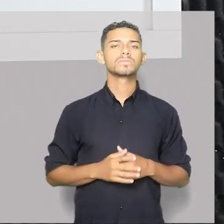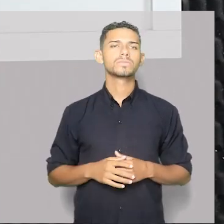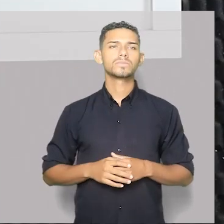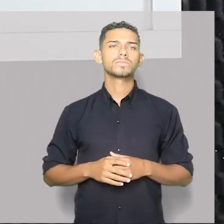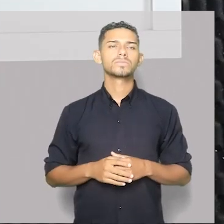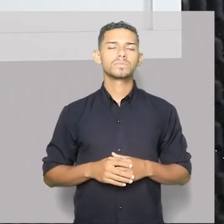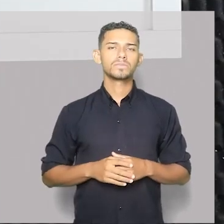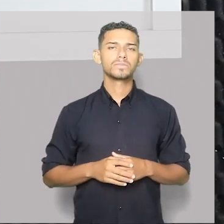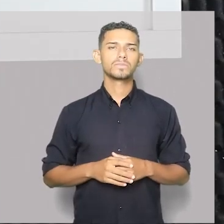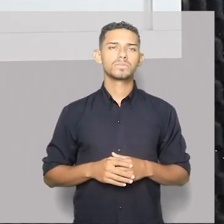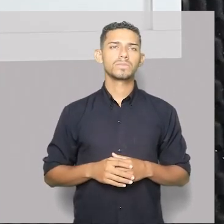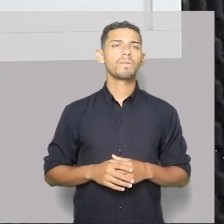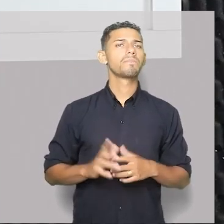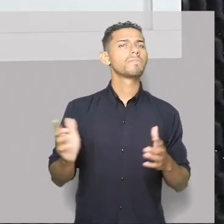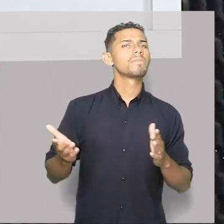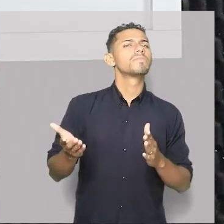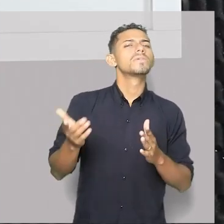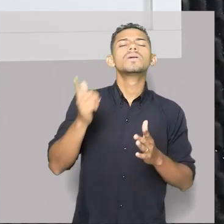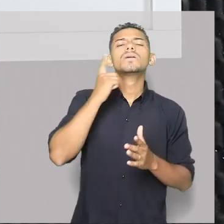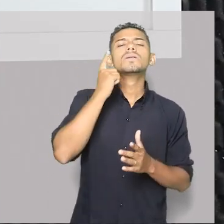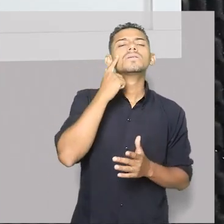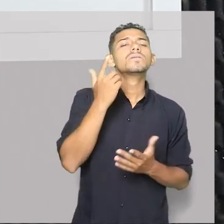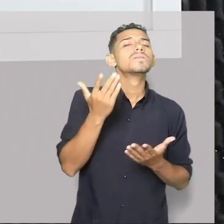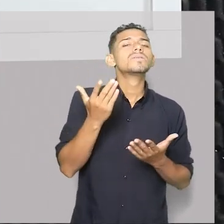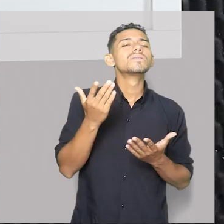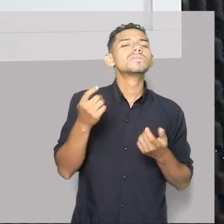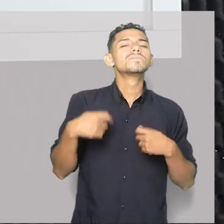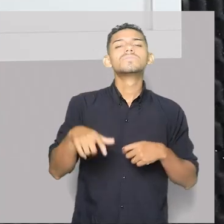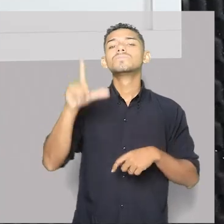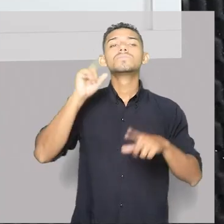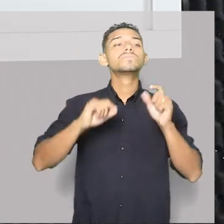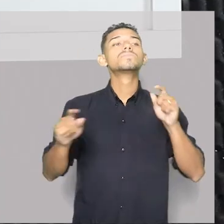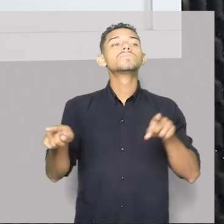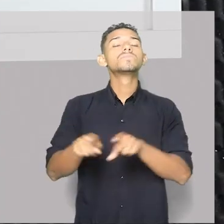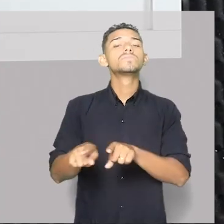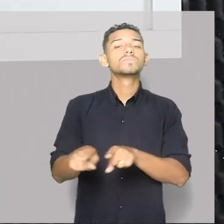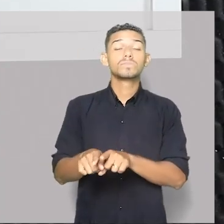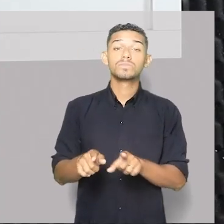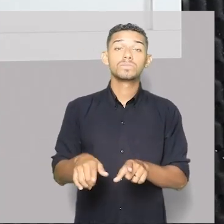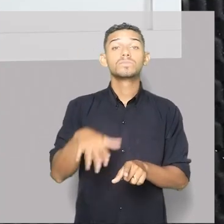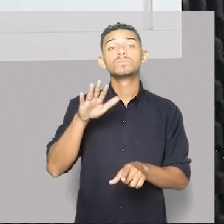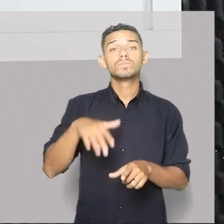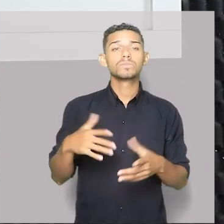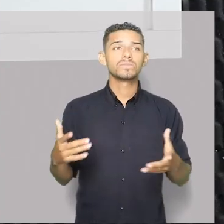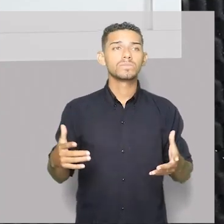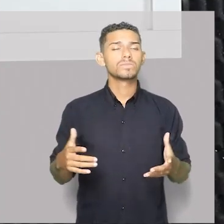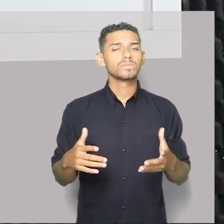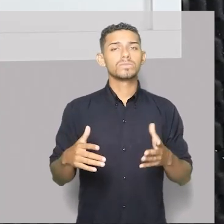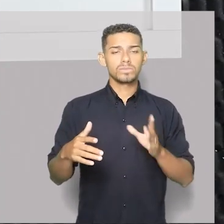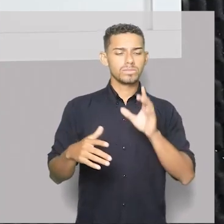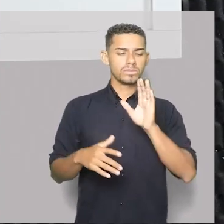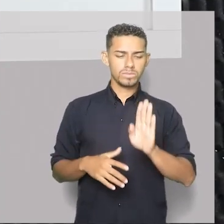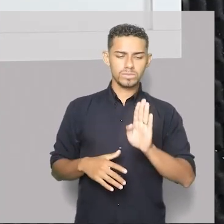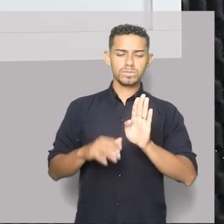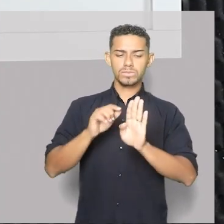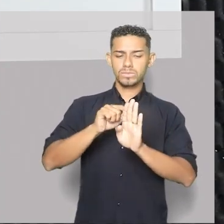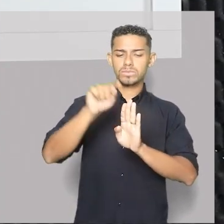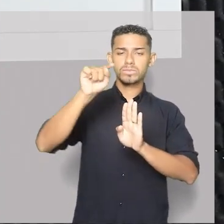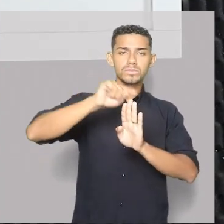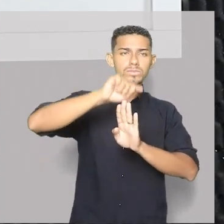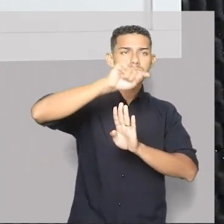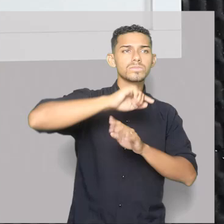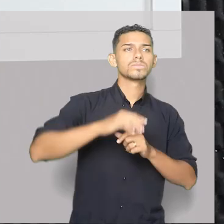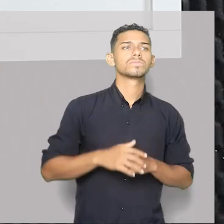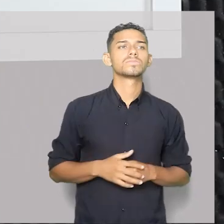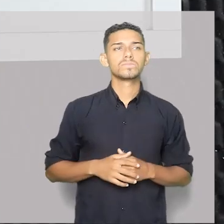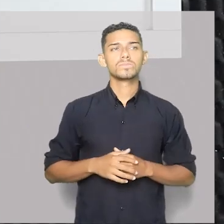para montar um grupo monofilético, quem que você tem que escolher também? Todo mundo que descende de B.